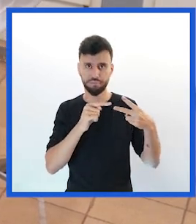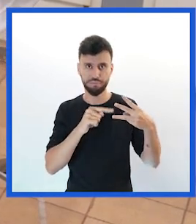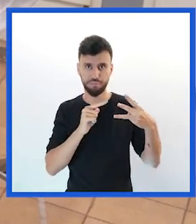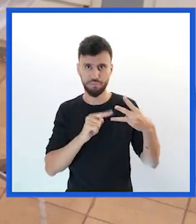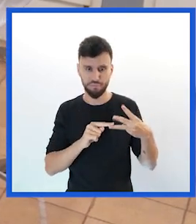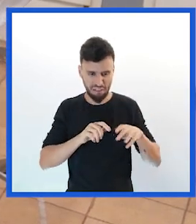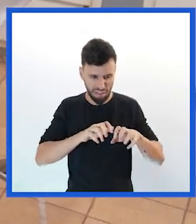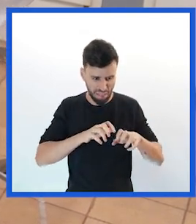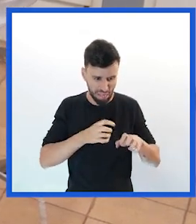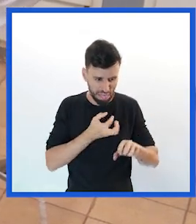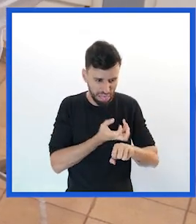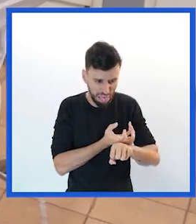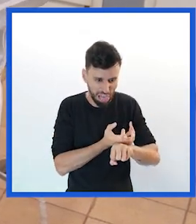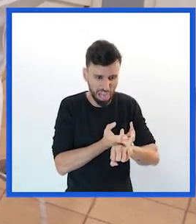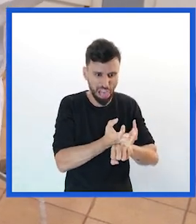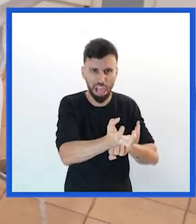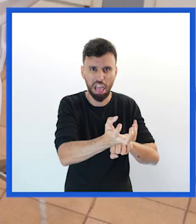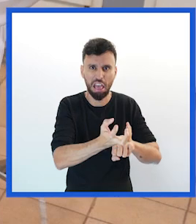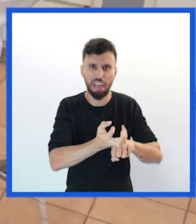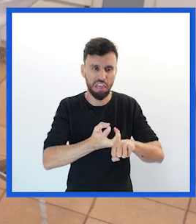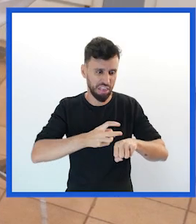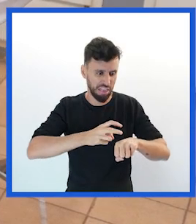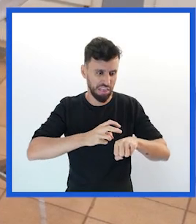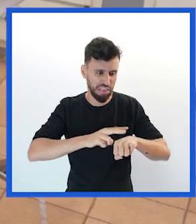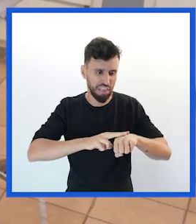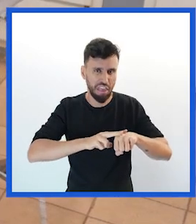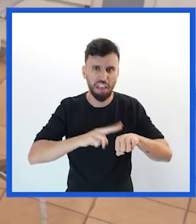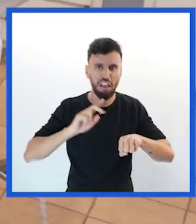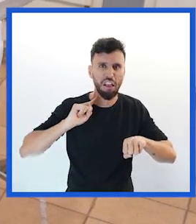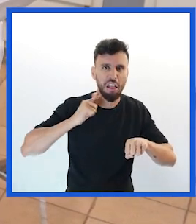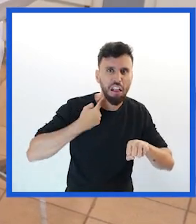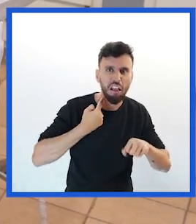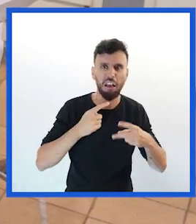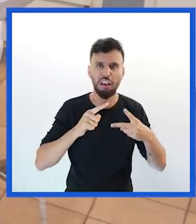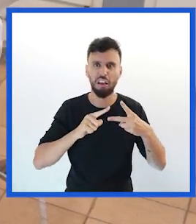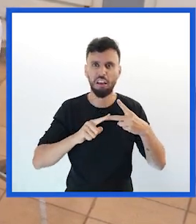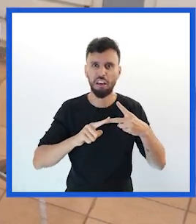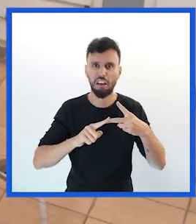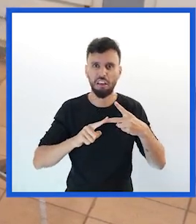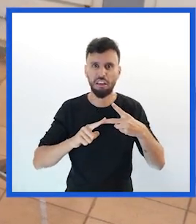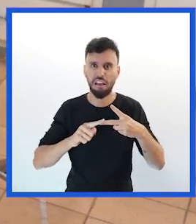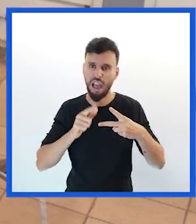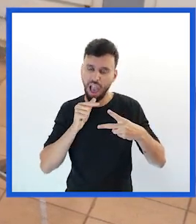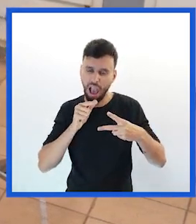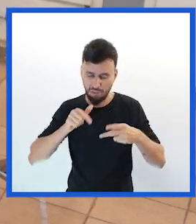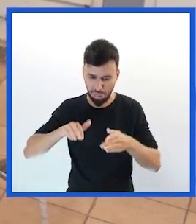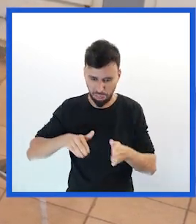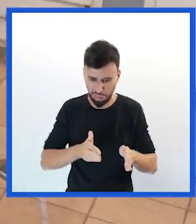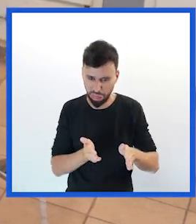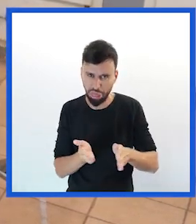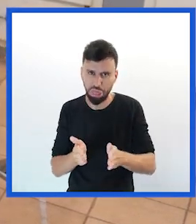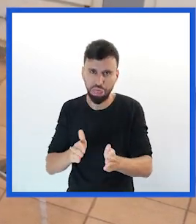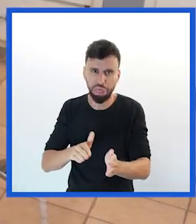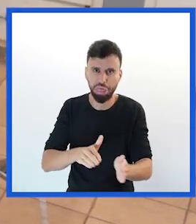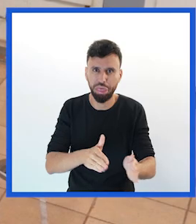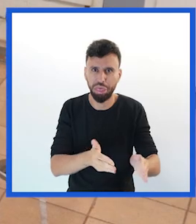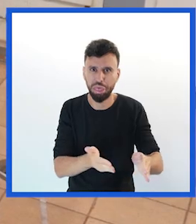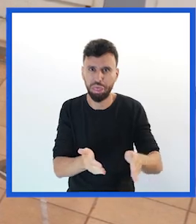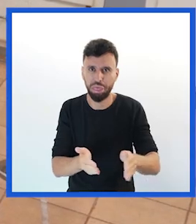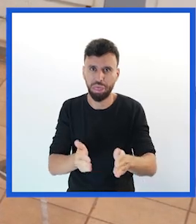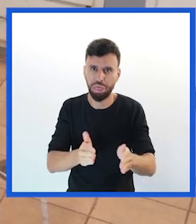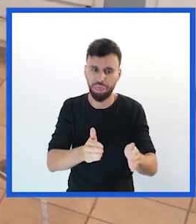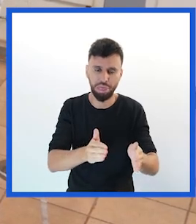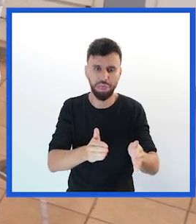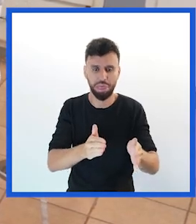de estação de tratamento de esgoto, estação de tratamento de água, até uma água de córrego, que vai ser uma água muito mais